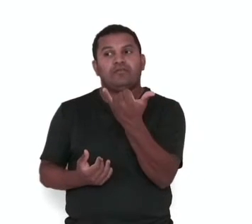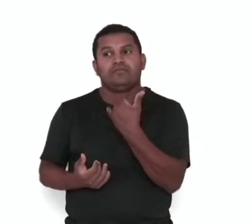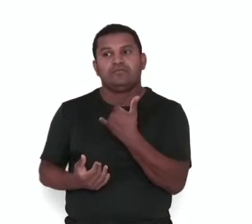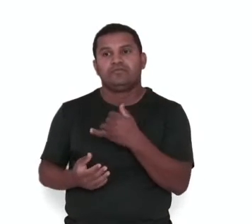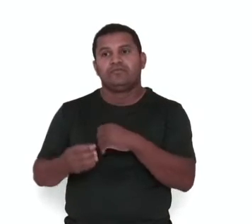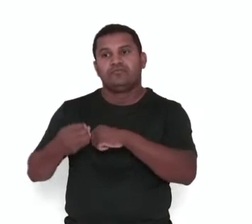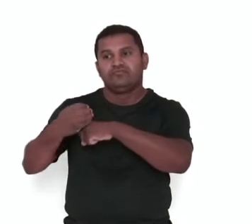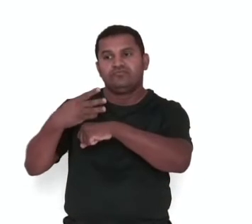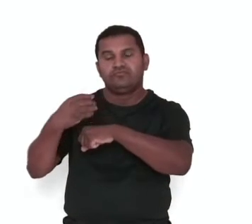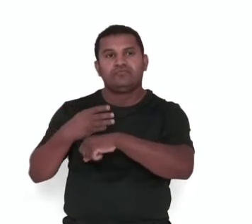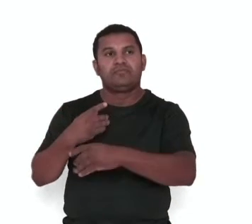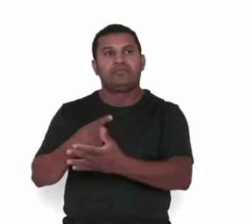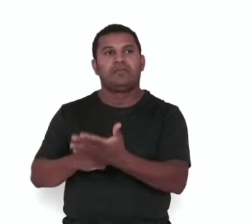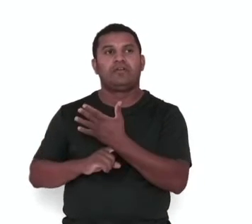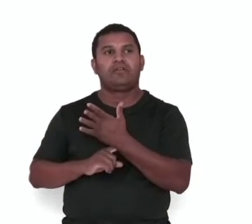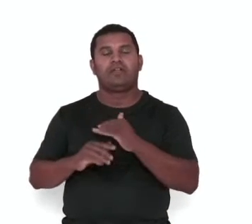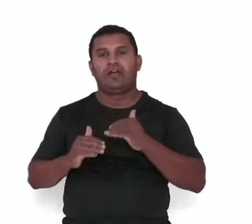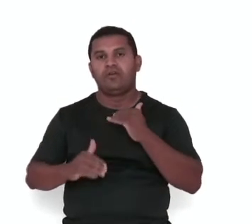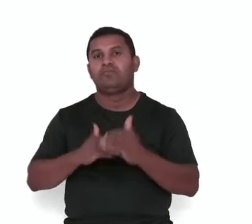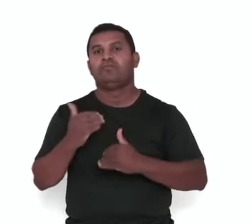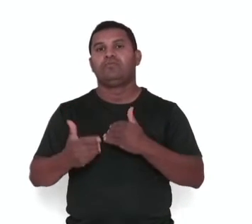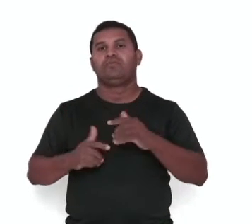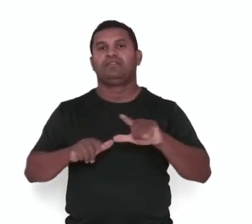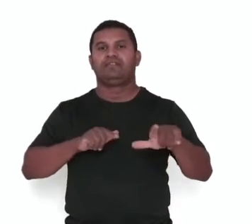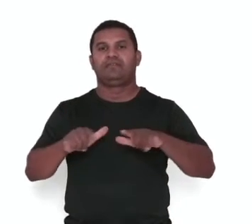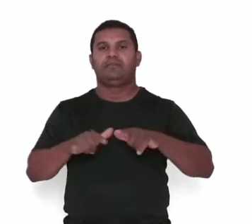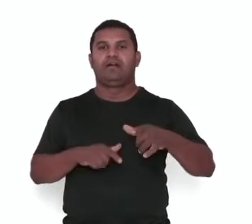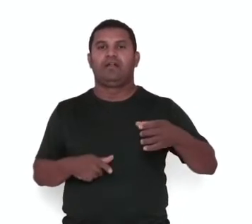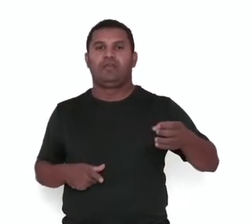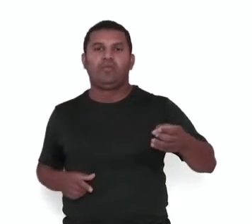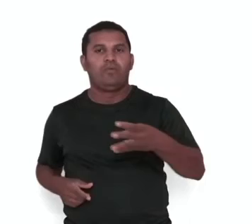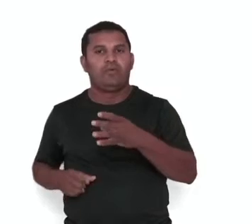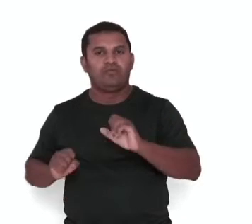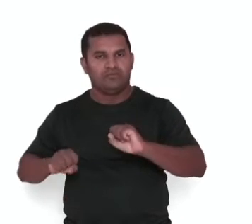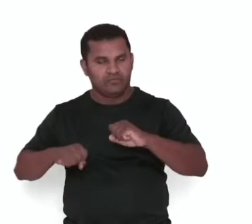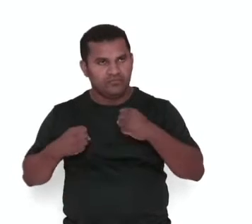inteiro, preste atenção à sua linguagem e à linguagem das